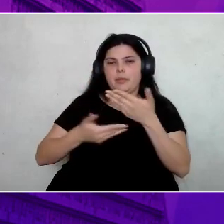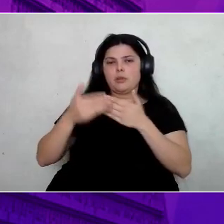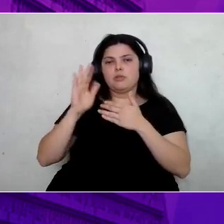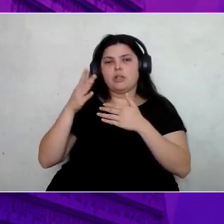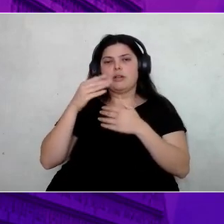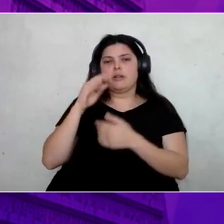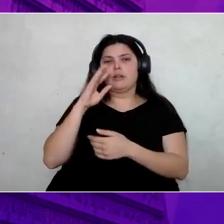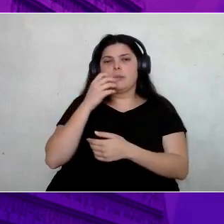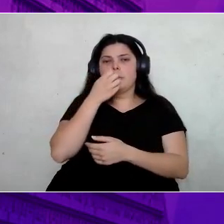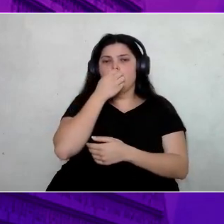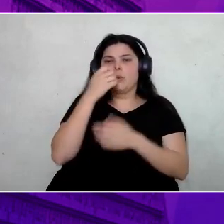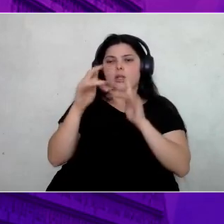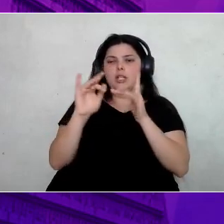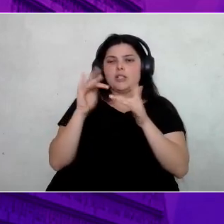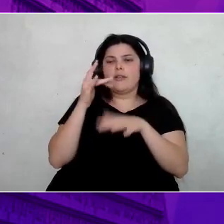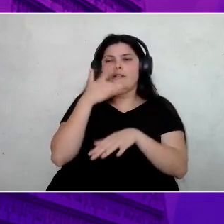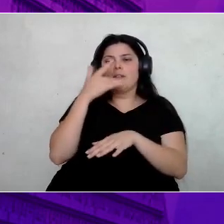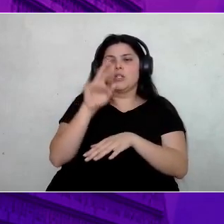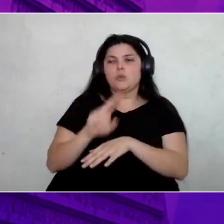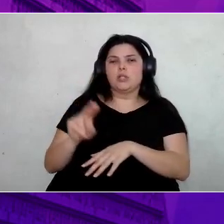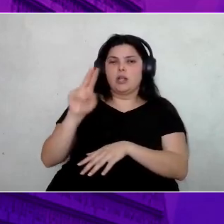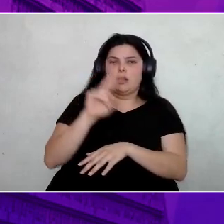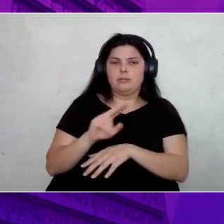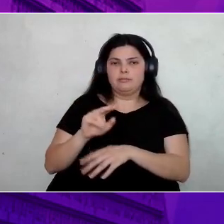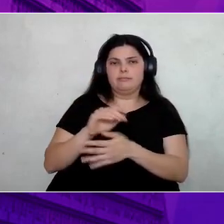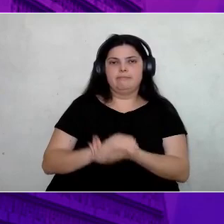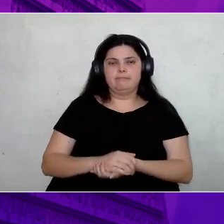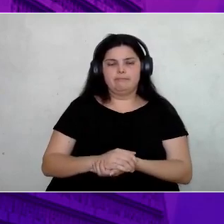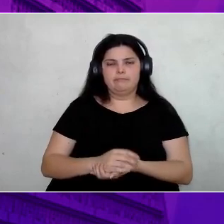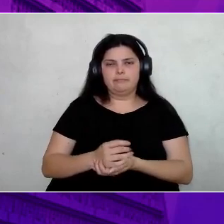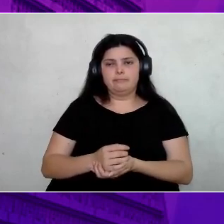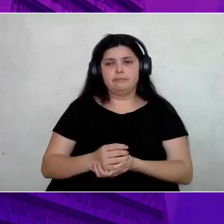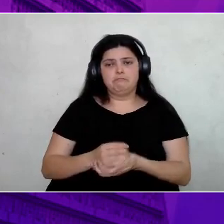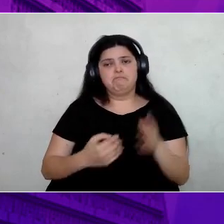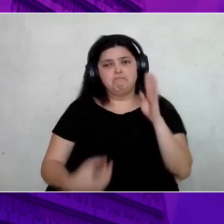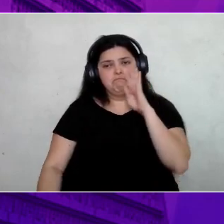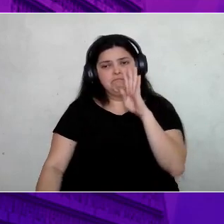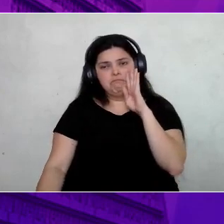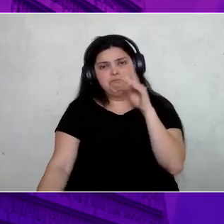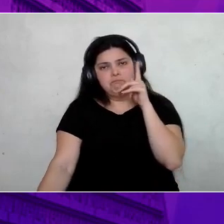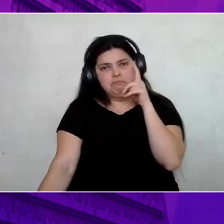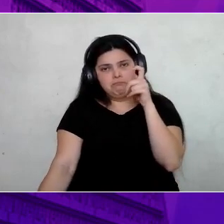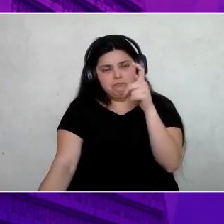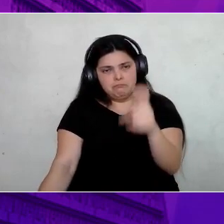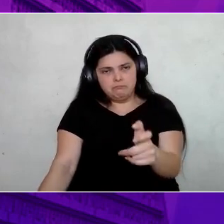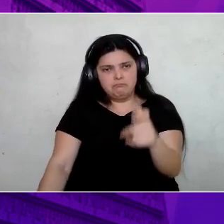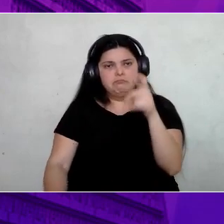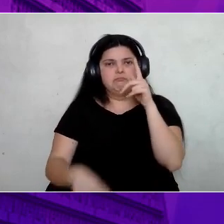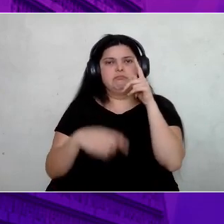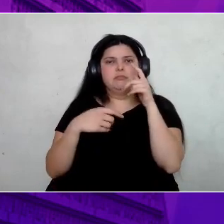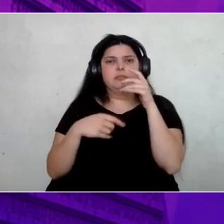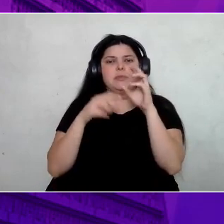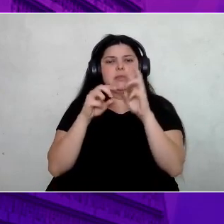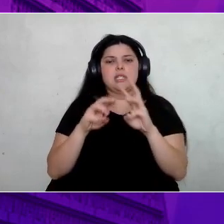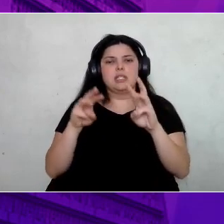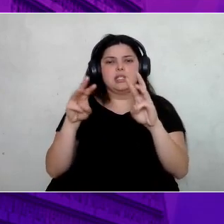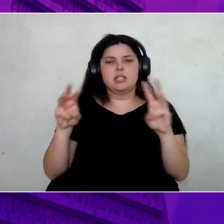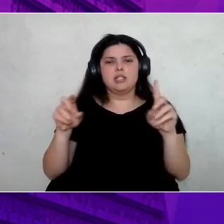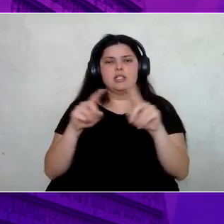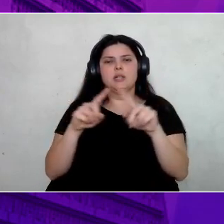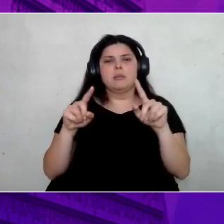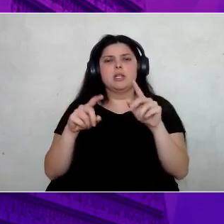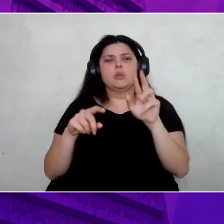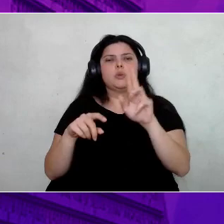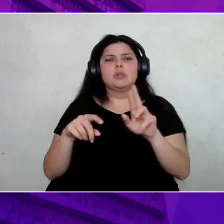interativa e de mais fácil consulta. Pô, legal, interessante, é o site, mas a FAQ não é tão consultada assim. As pessoas